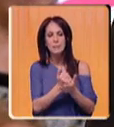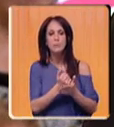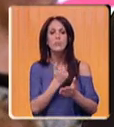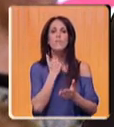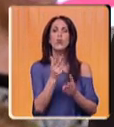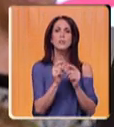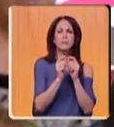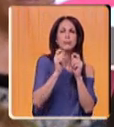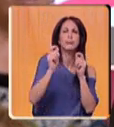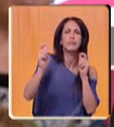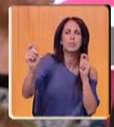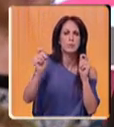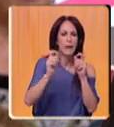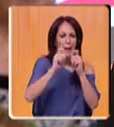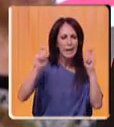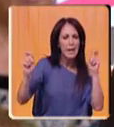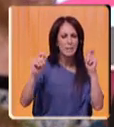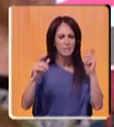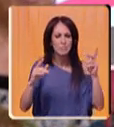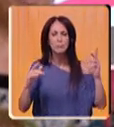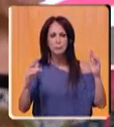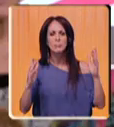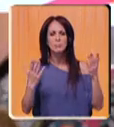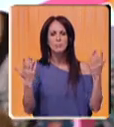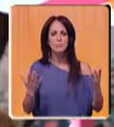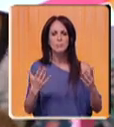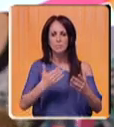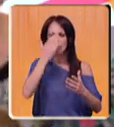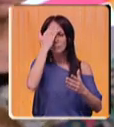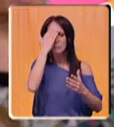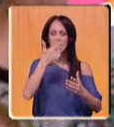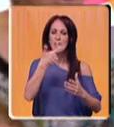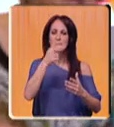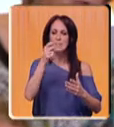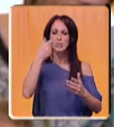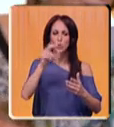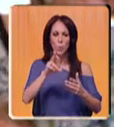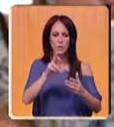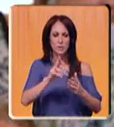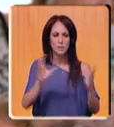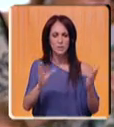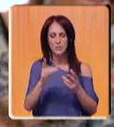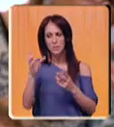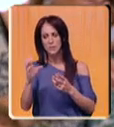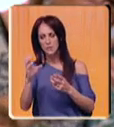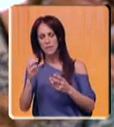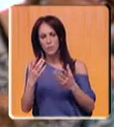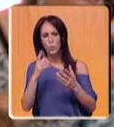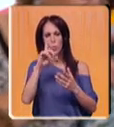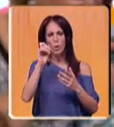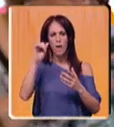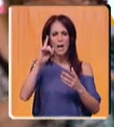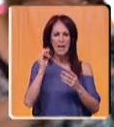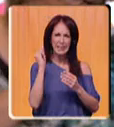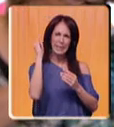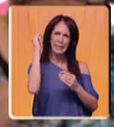uma extensão vocal bastante grande. Aliás, deu para perceber agora. Sim. E está, creio que é tenor, portanto. Está contratenor? Vai dar agora um lá agudo,